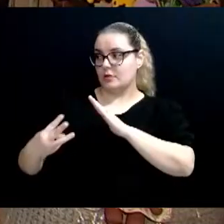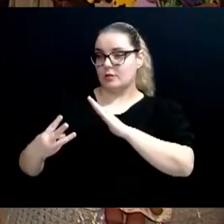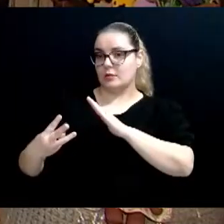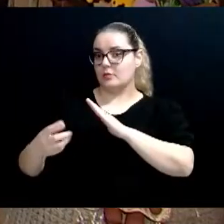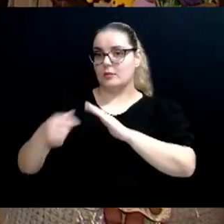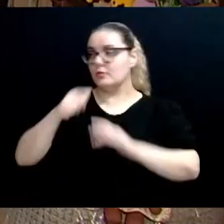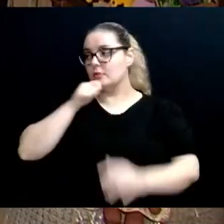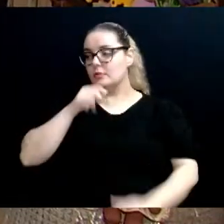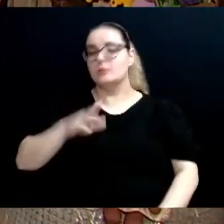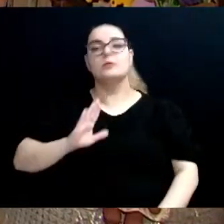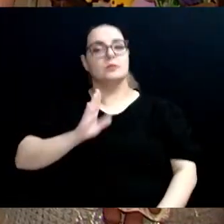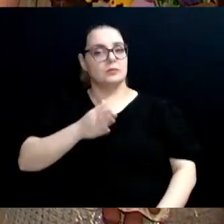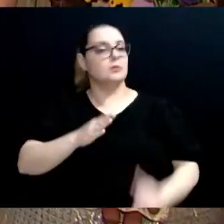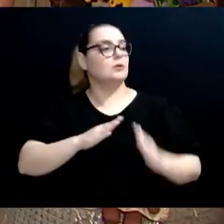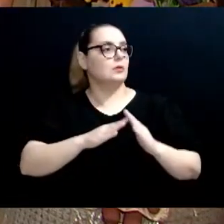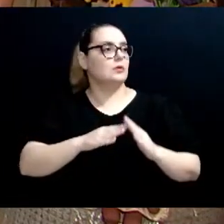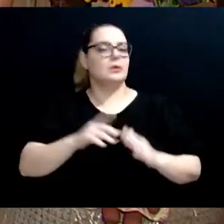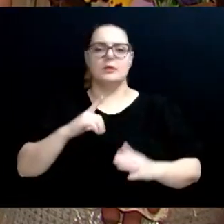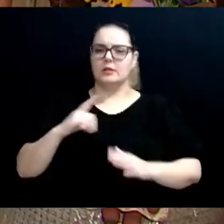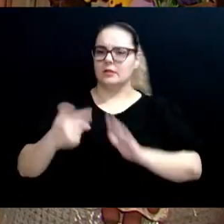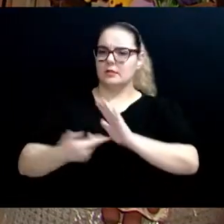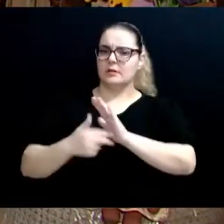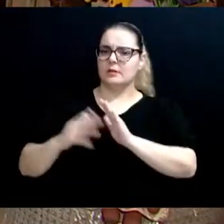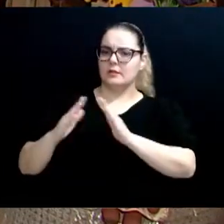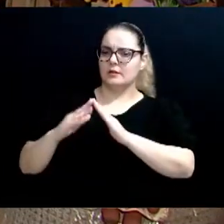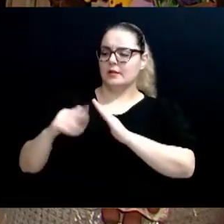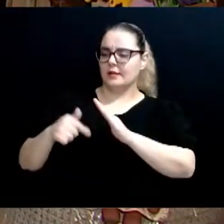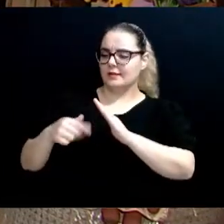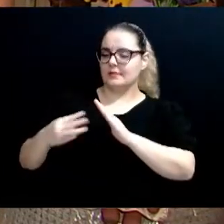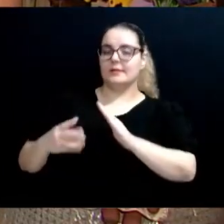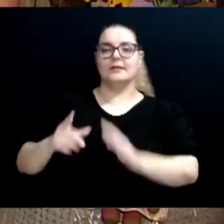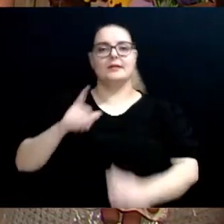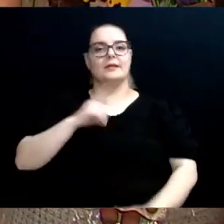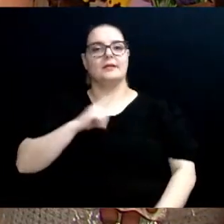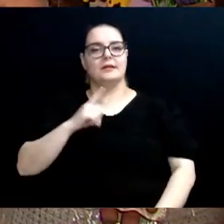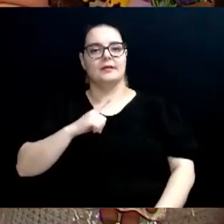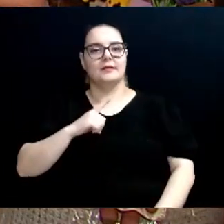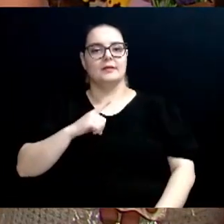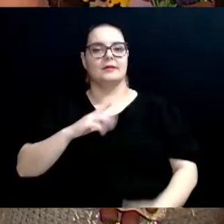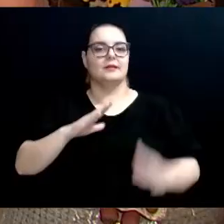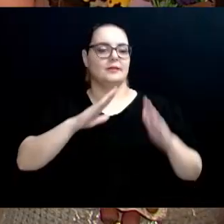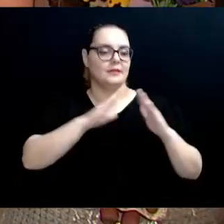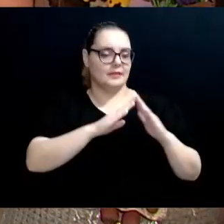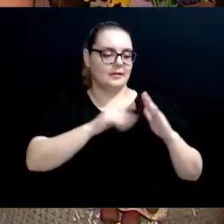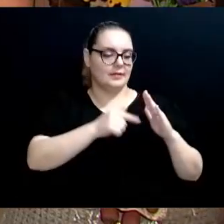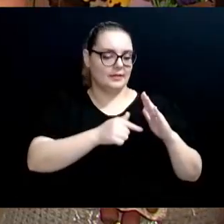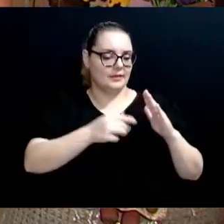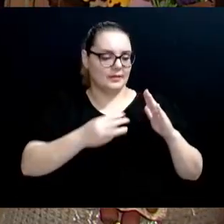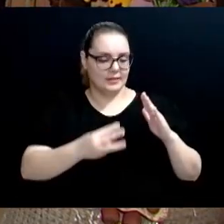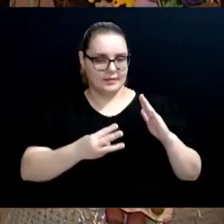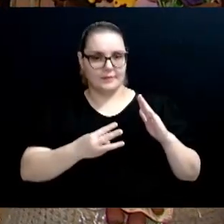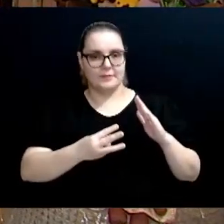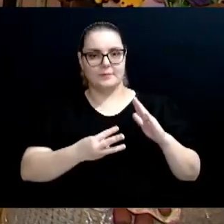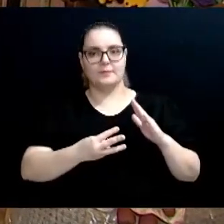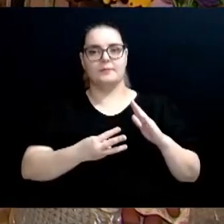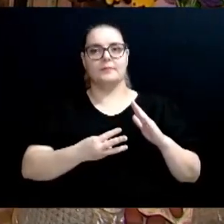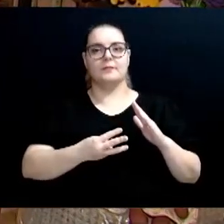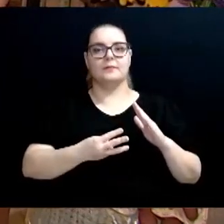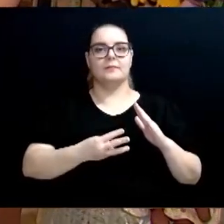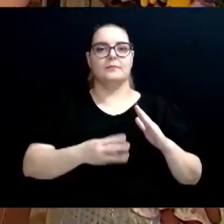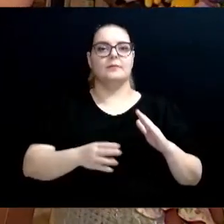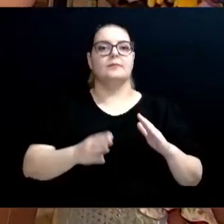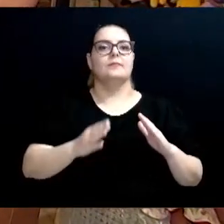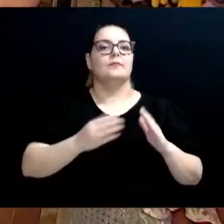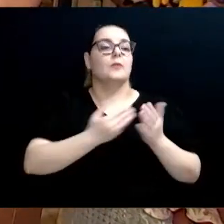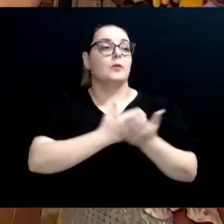para o shopping. Já era Casa 73 ou ainda Já não? era. E por quê? Tem um significado esse nome? Tem. A